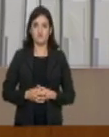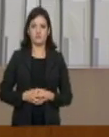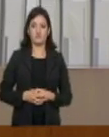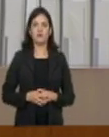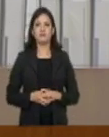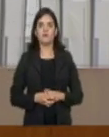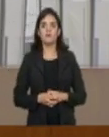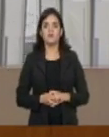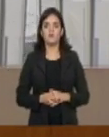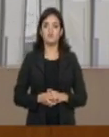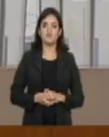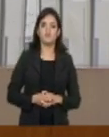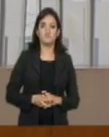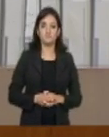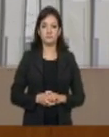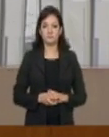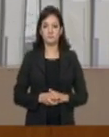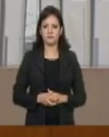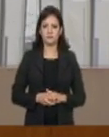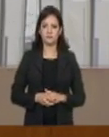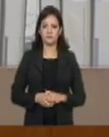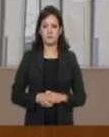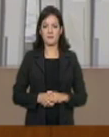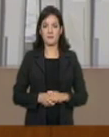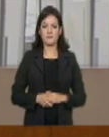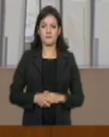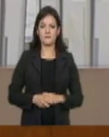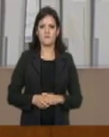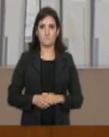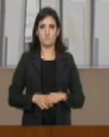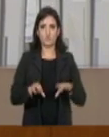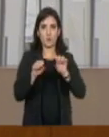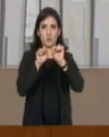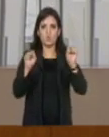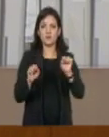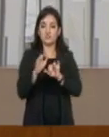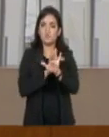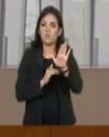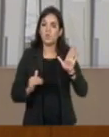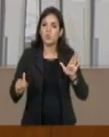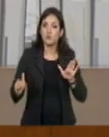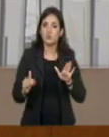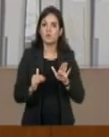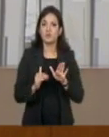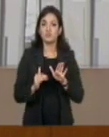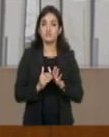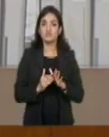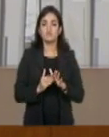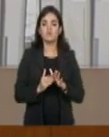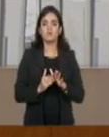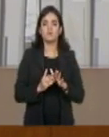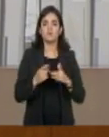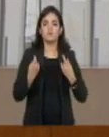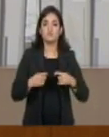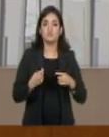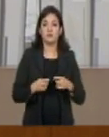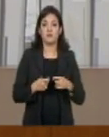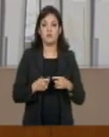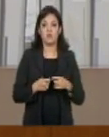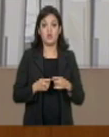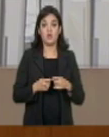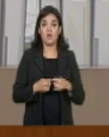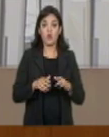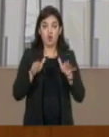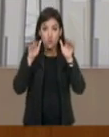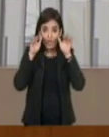justiça. O sistema como um todo tem que ser aprimorado. Eu digo que, não obstante o foco